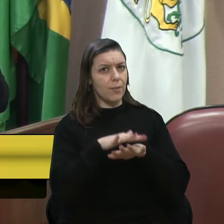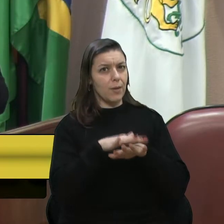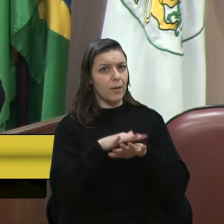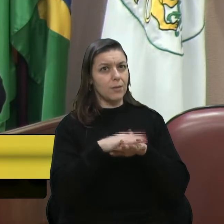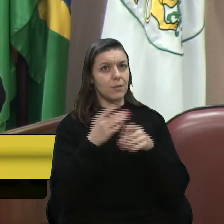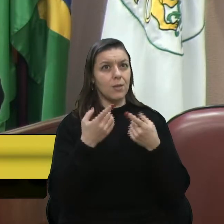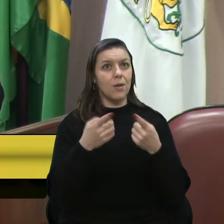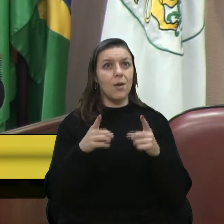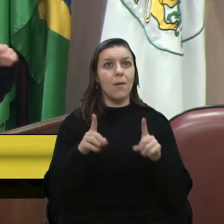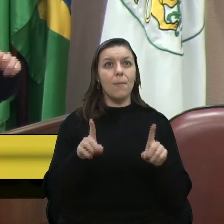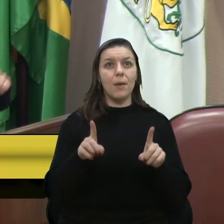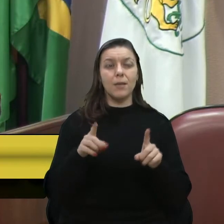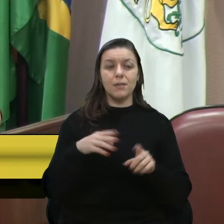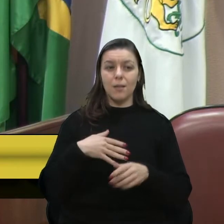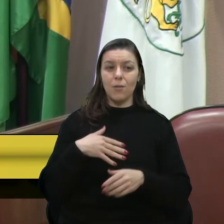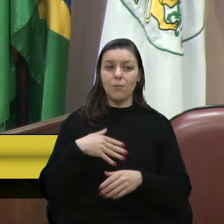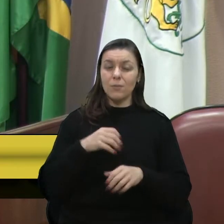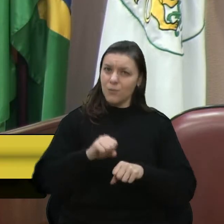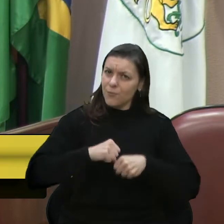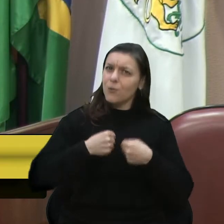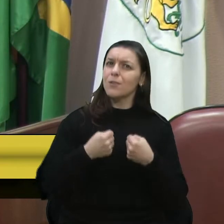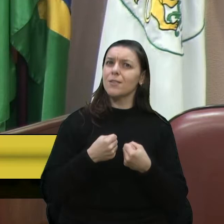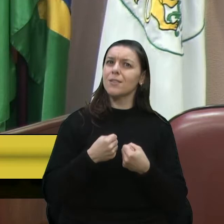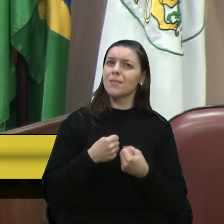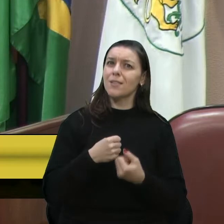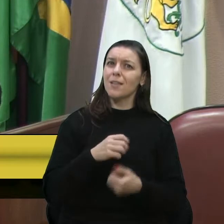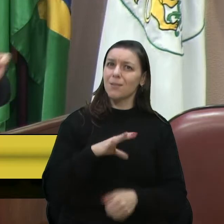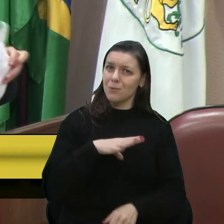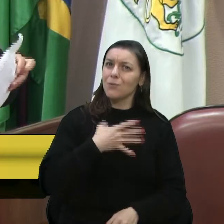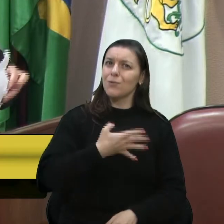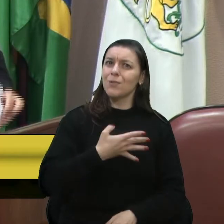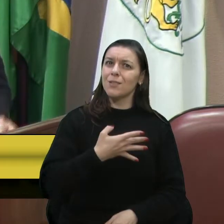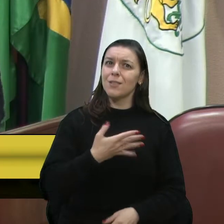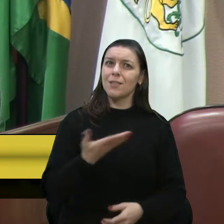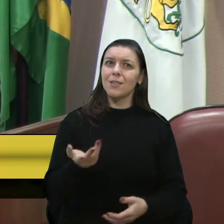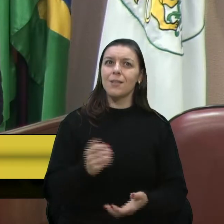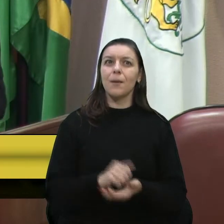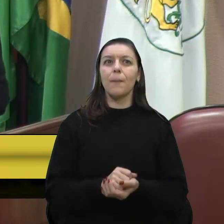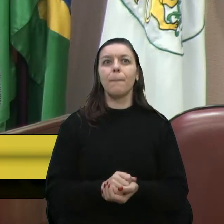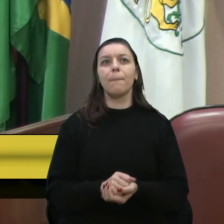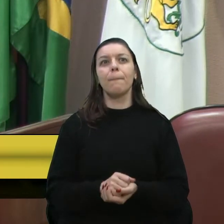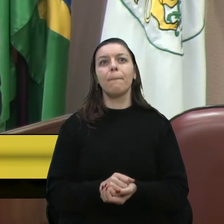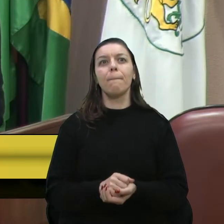Mas me esforcei aqui para trazer para vocês. A gente tem,